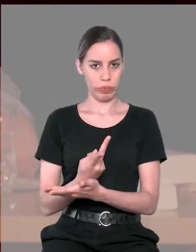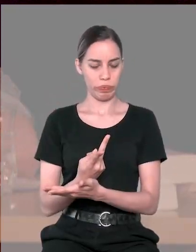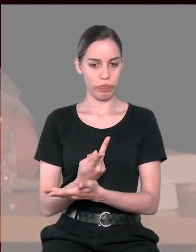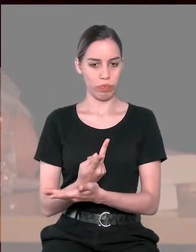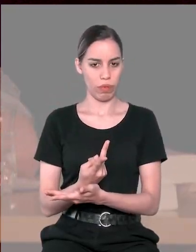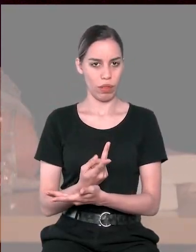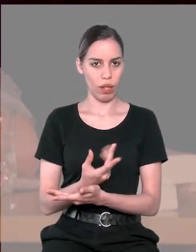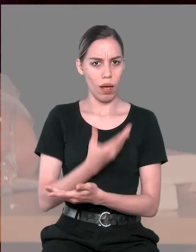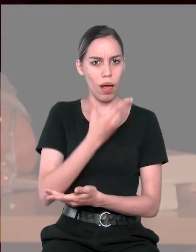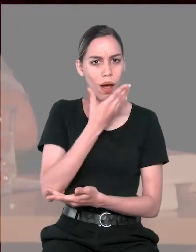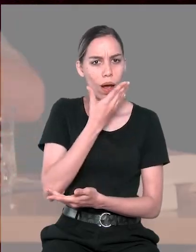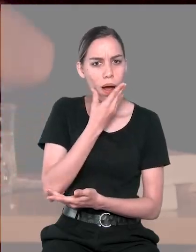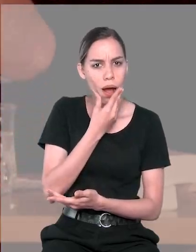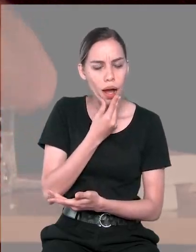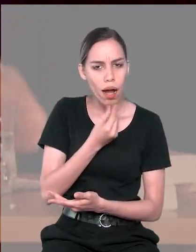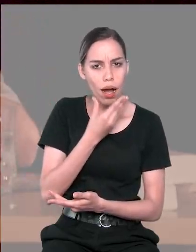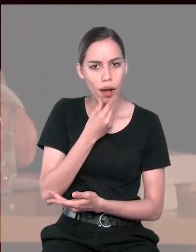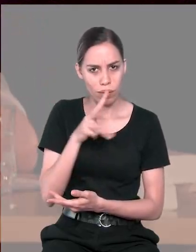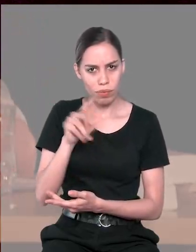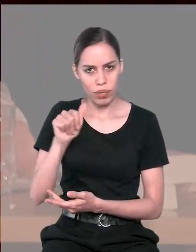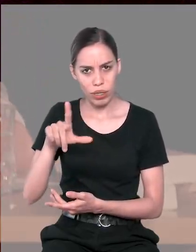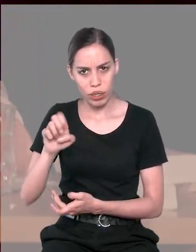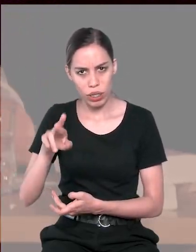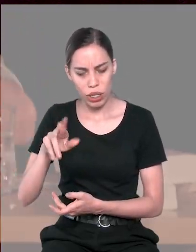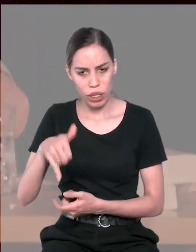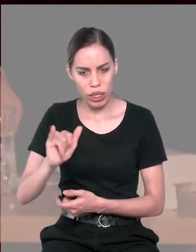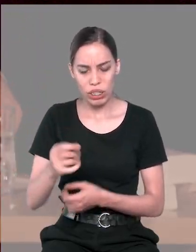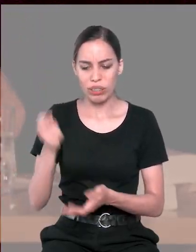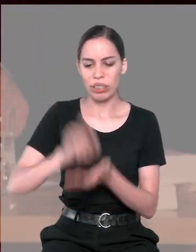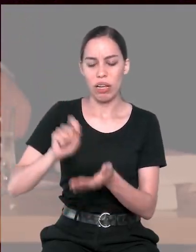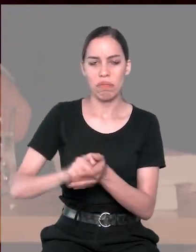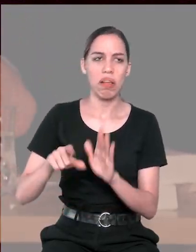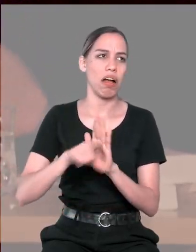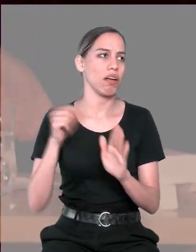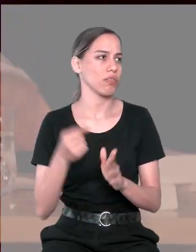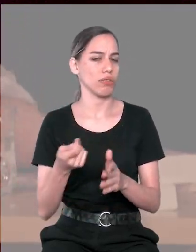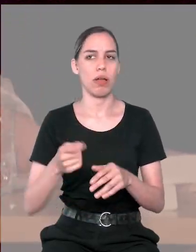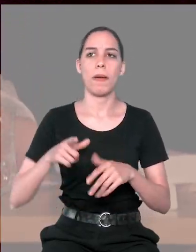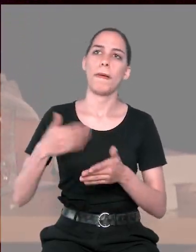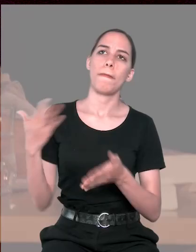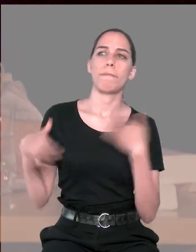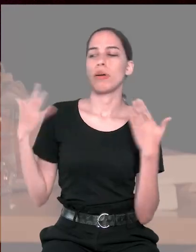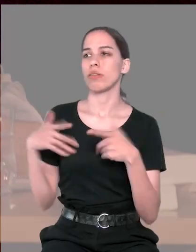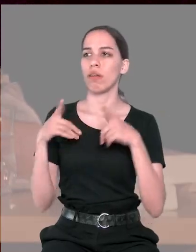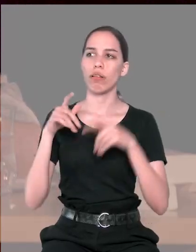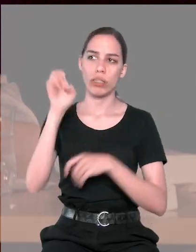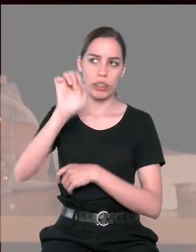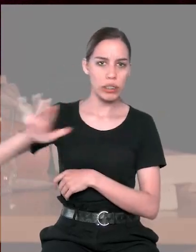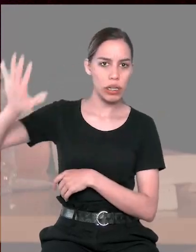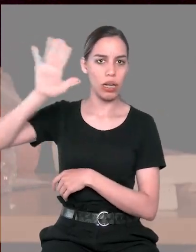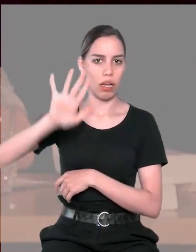O Valéry vai ser catapultado a esse poeta oficial, vai escrever artigos, vai passear por toda a Europa.